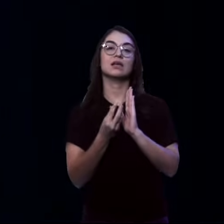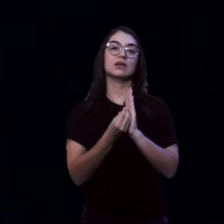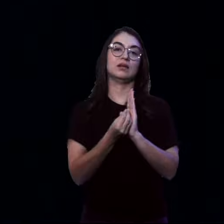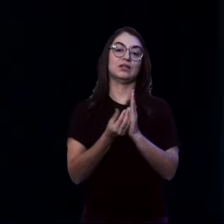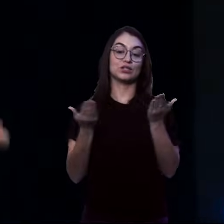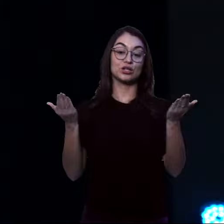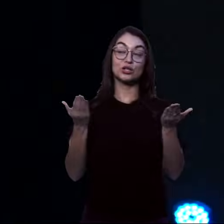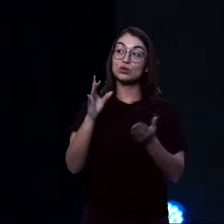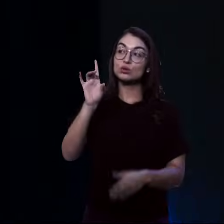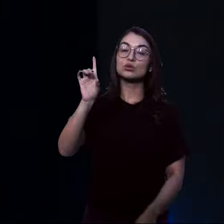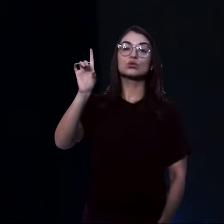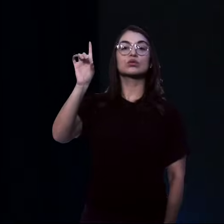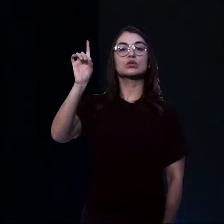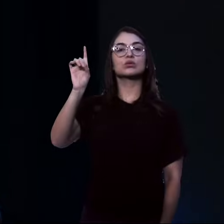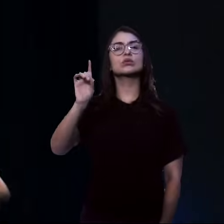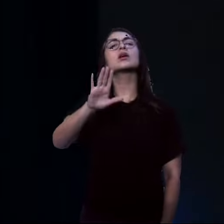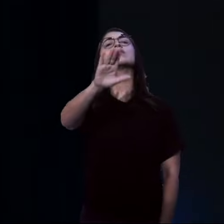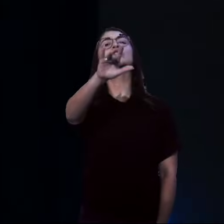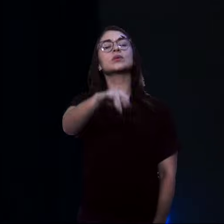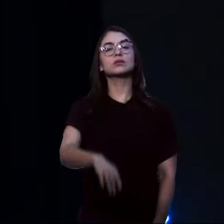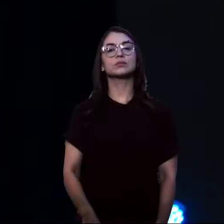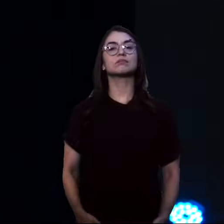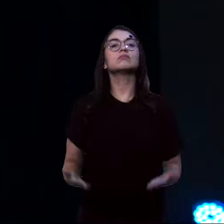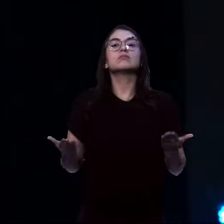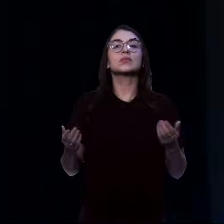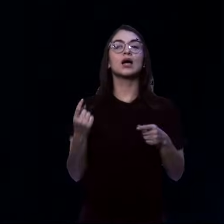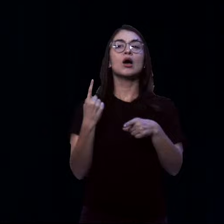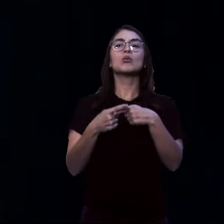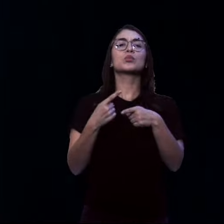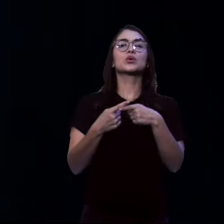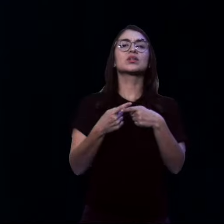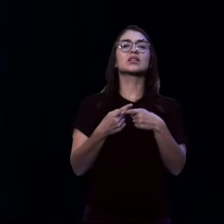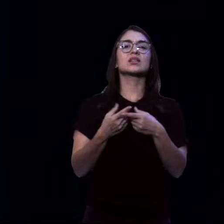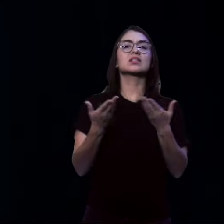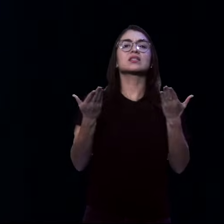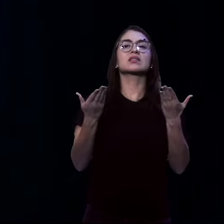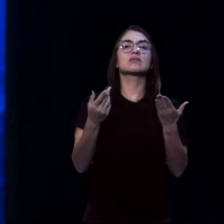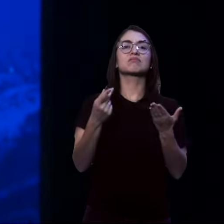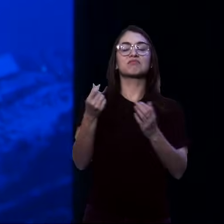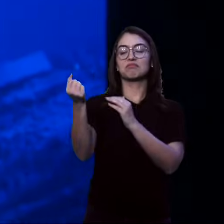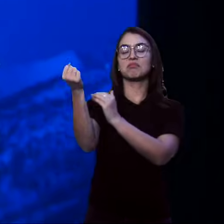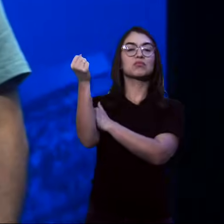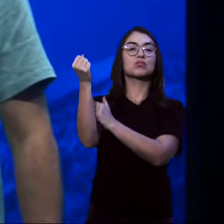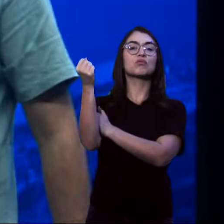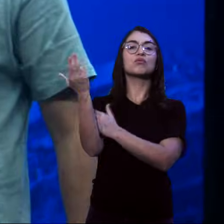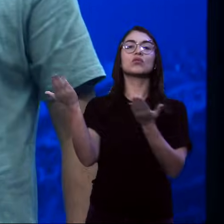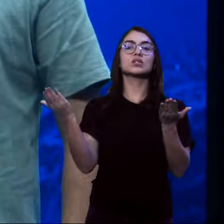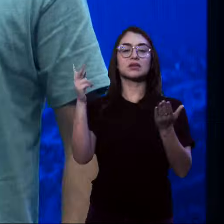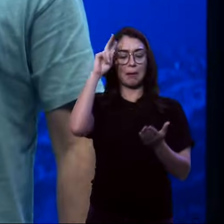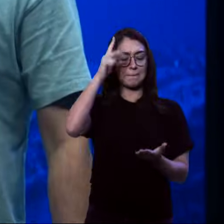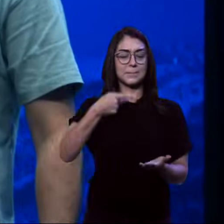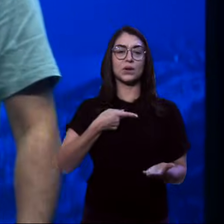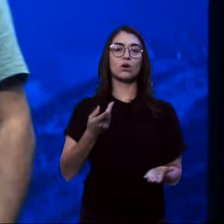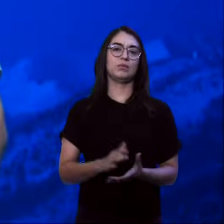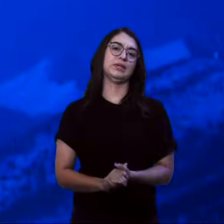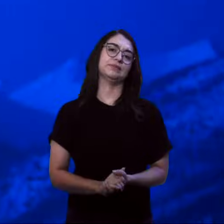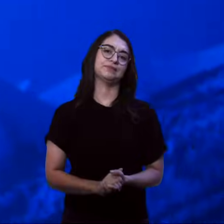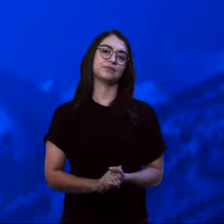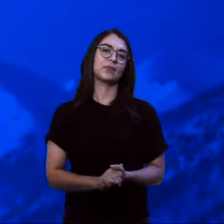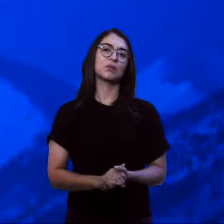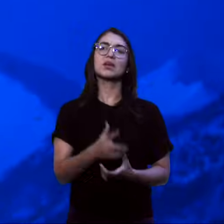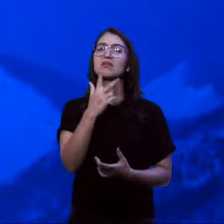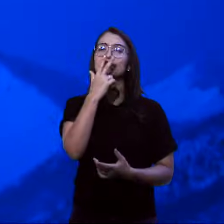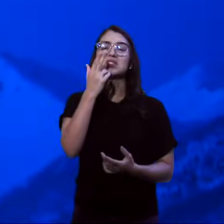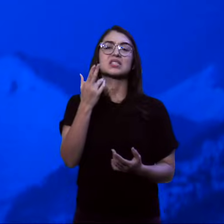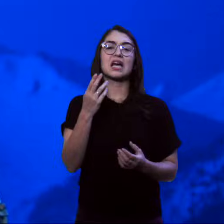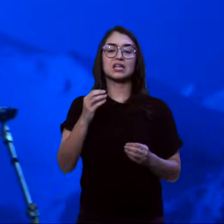Senhor está te dando um cutucão. Ei, por que você está tentando viver as coisas na força do seu braço? Por que você acha que minha